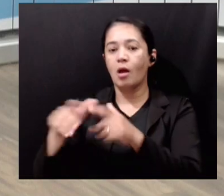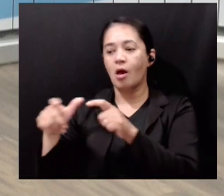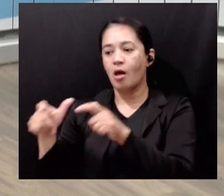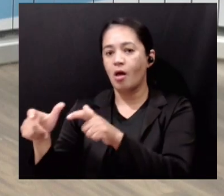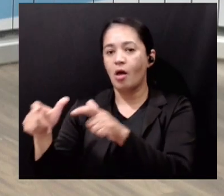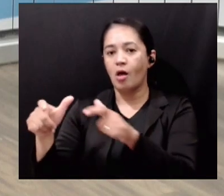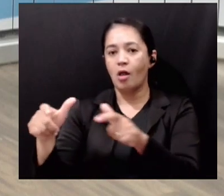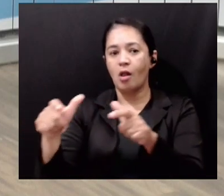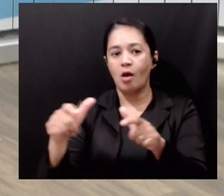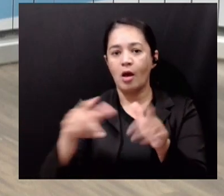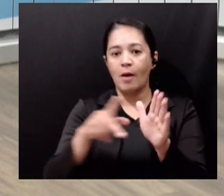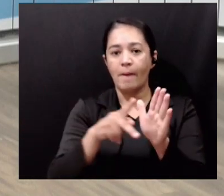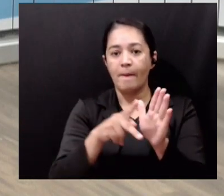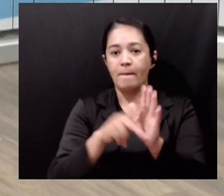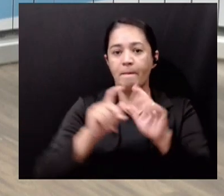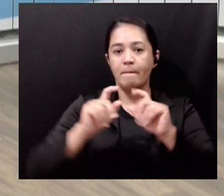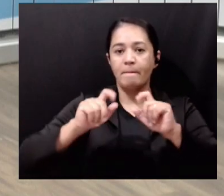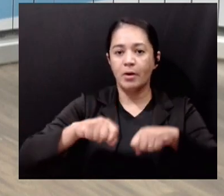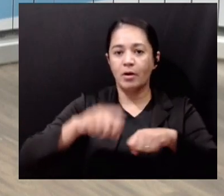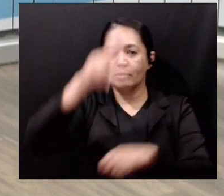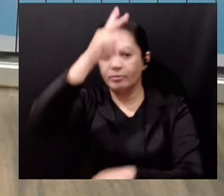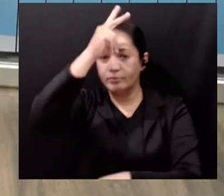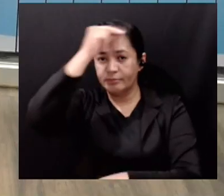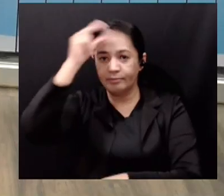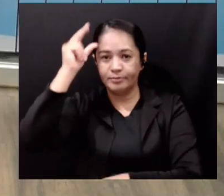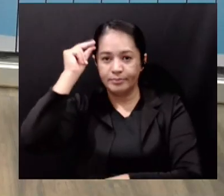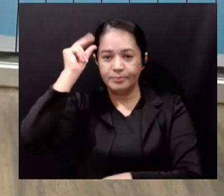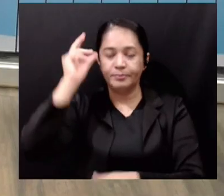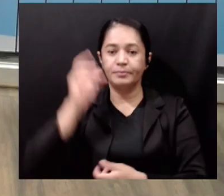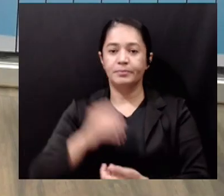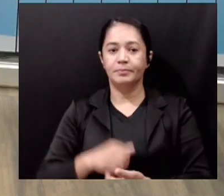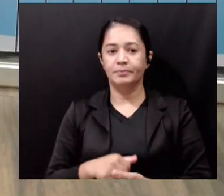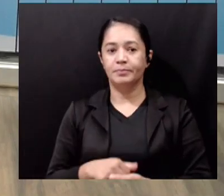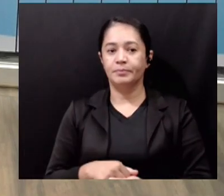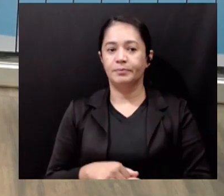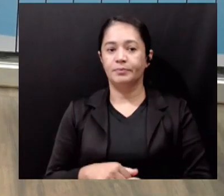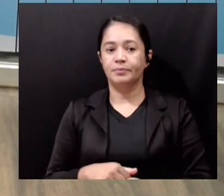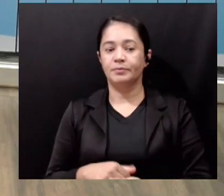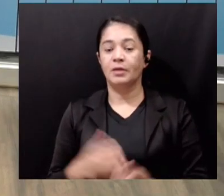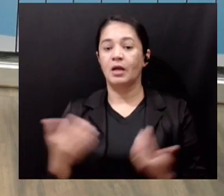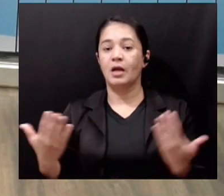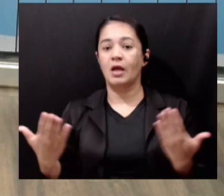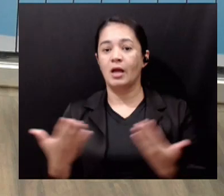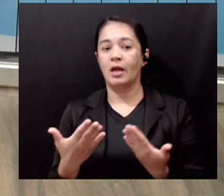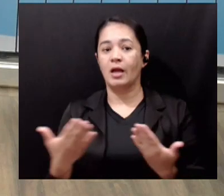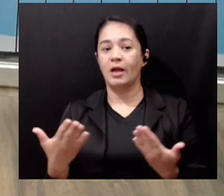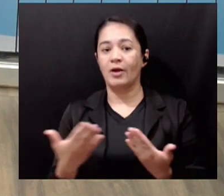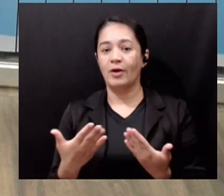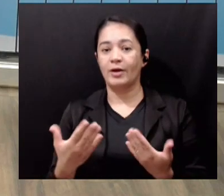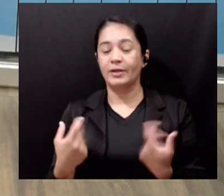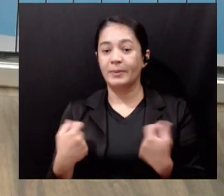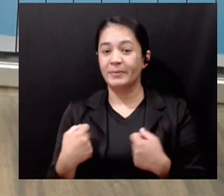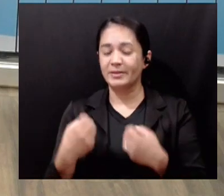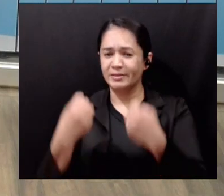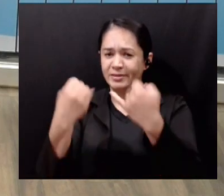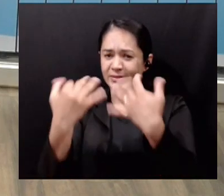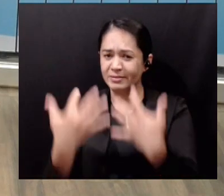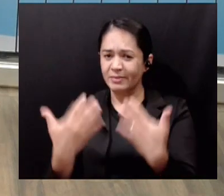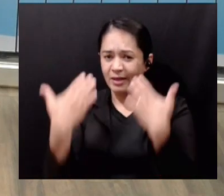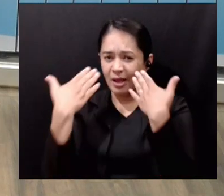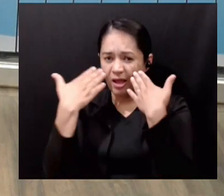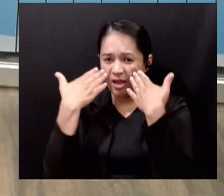departamentos competentes para as devidas providências. Hora de falar das frentes parlamentares, que são aquelas espécies